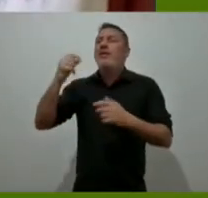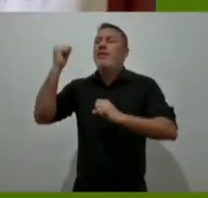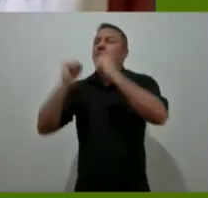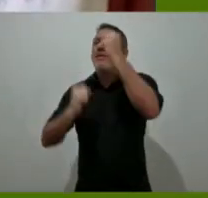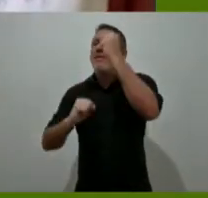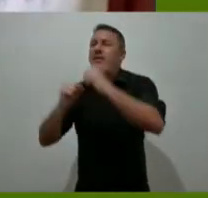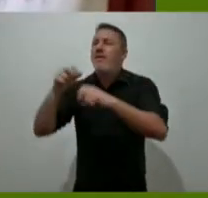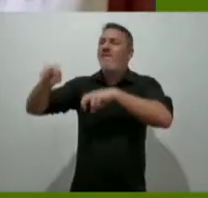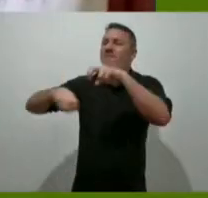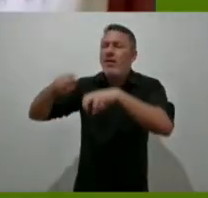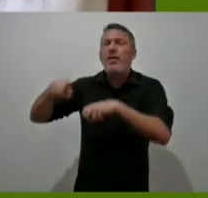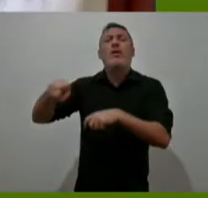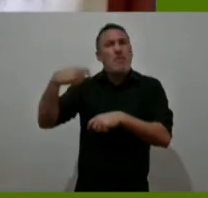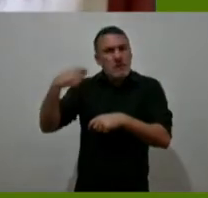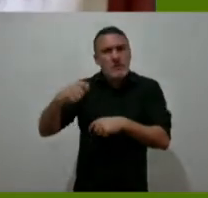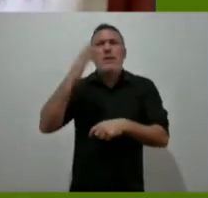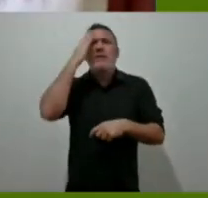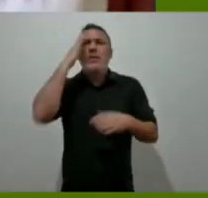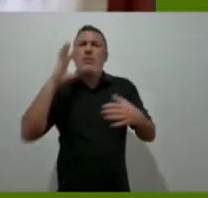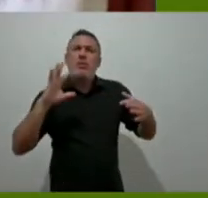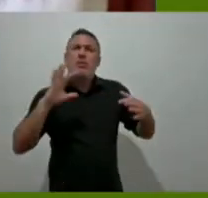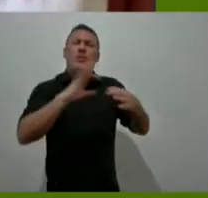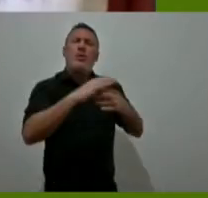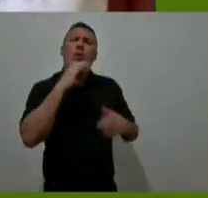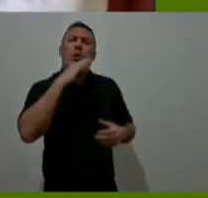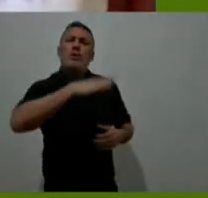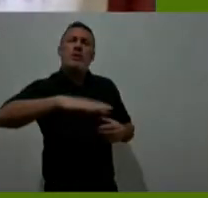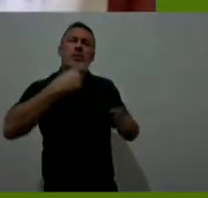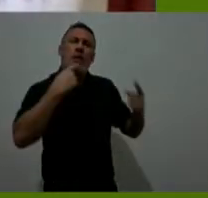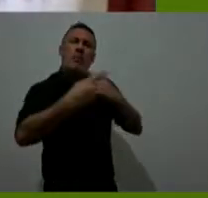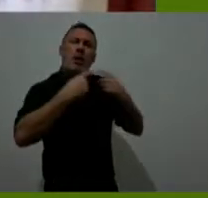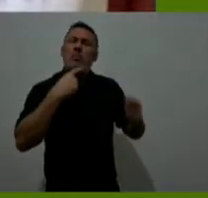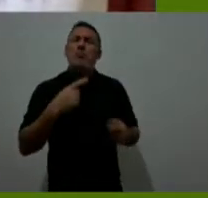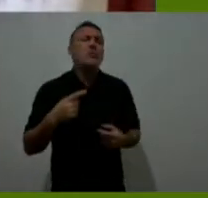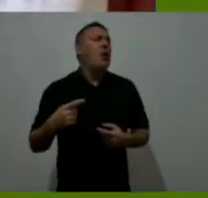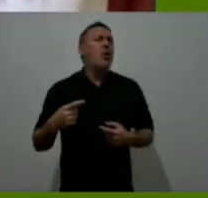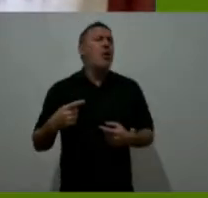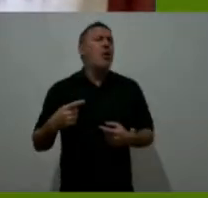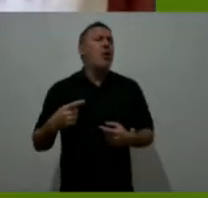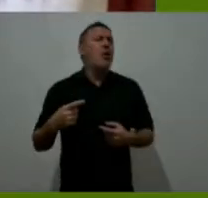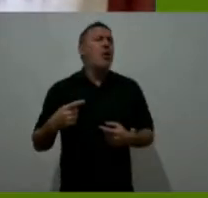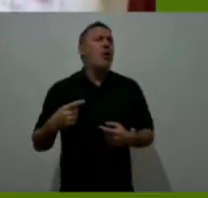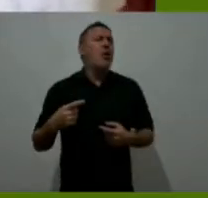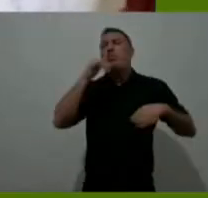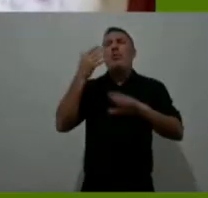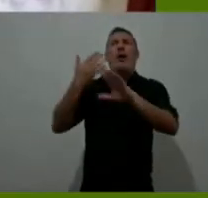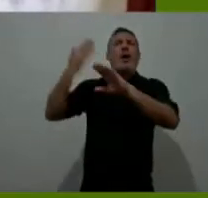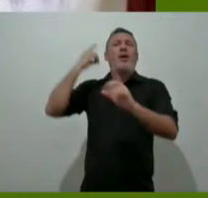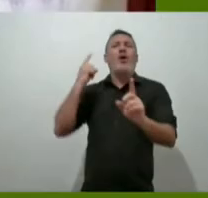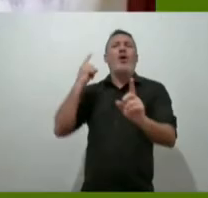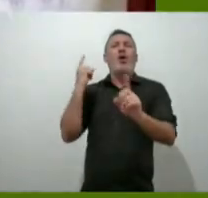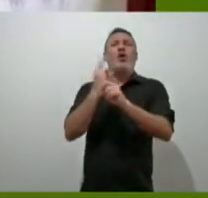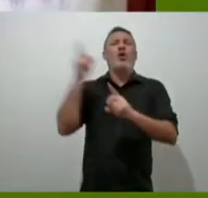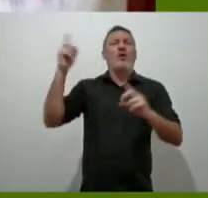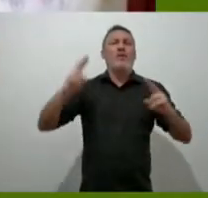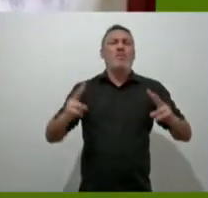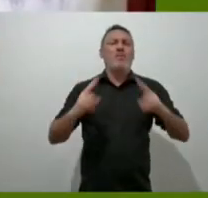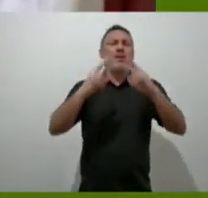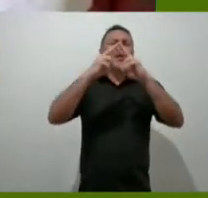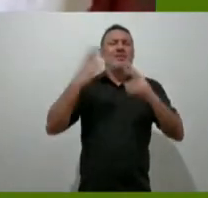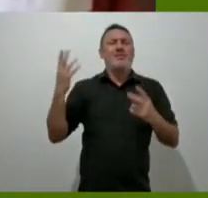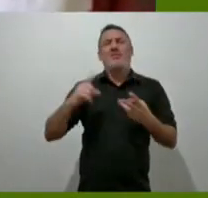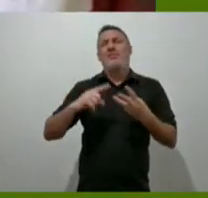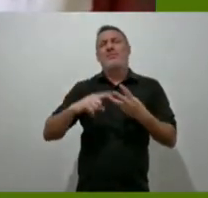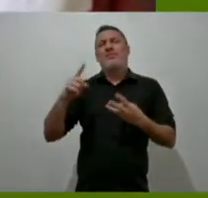Nos grandes encontros, não é, que houveram com o Paris em 2015, a COP21, a próxima COP,